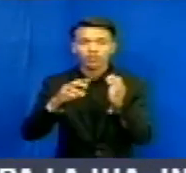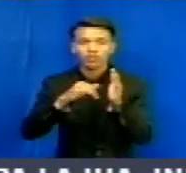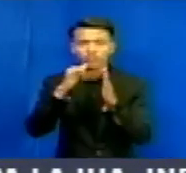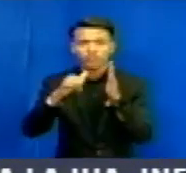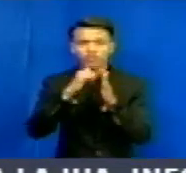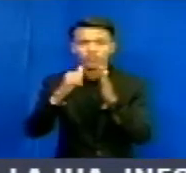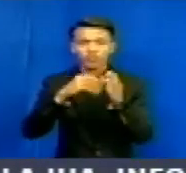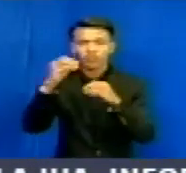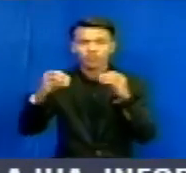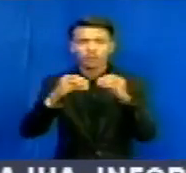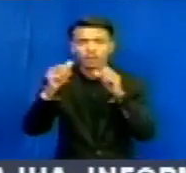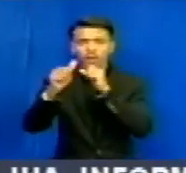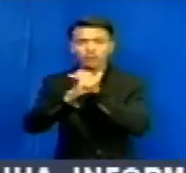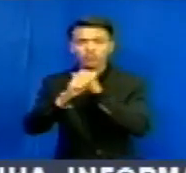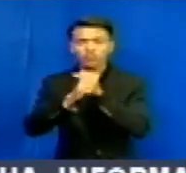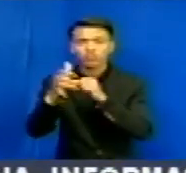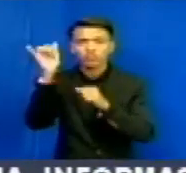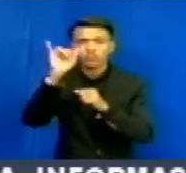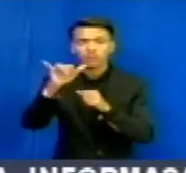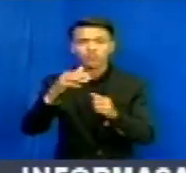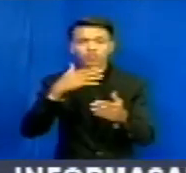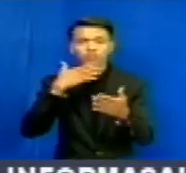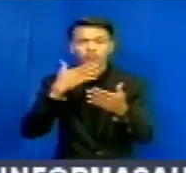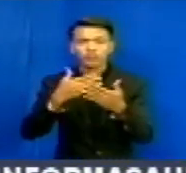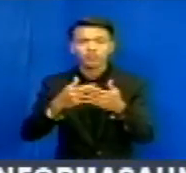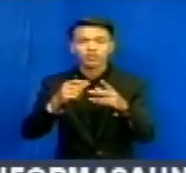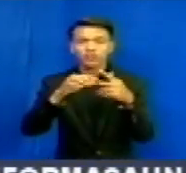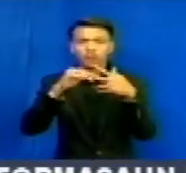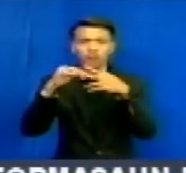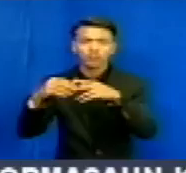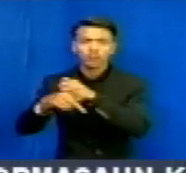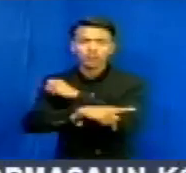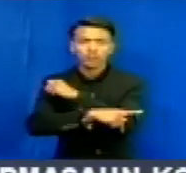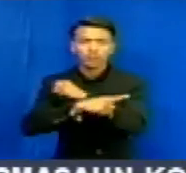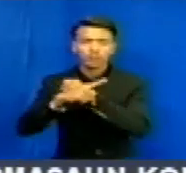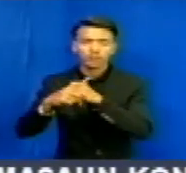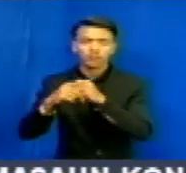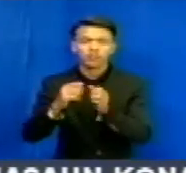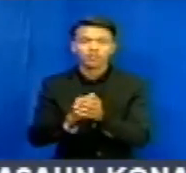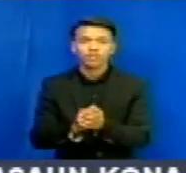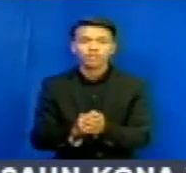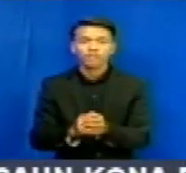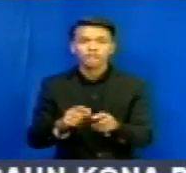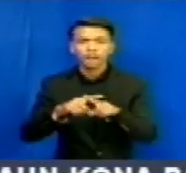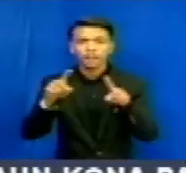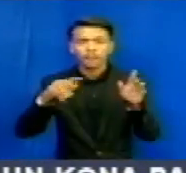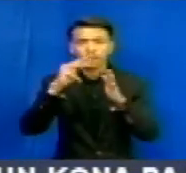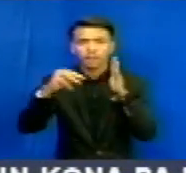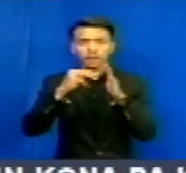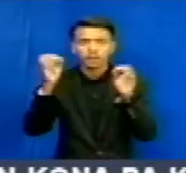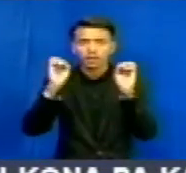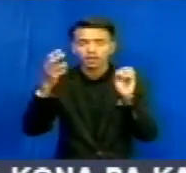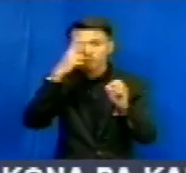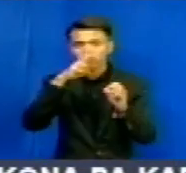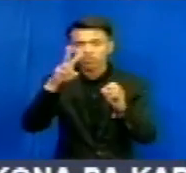ba assunto ser nebe que é delicado nessa corrupção da la rumo itorano corrupção e fati fati mas bem meio lá de um bucatuira tu